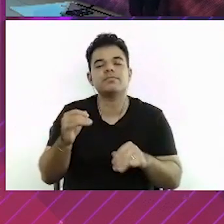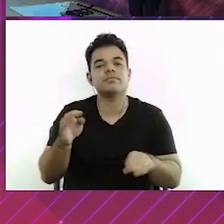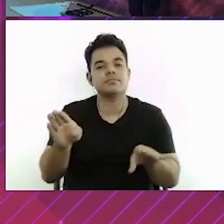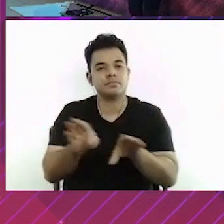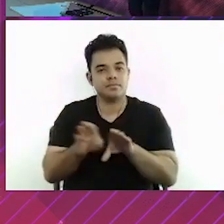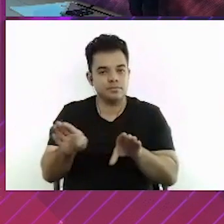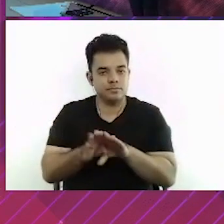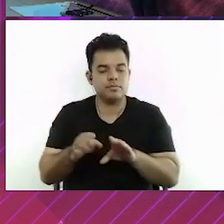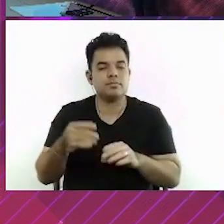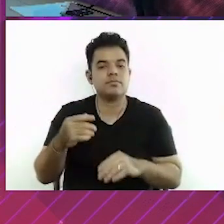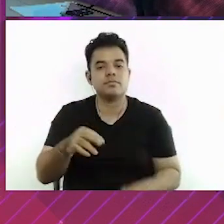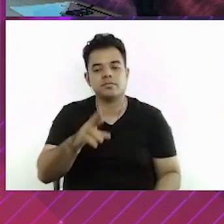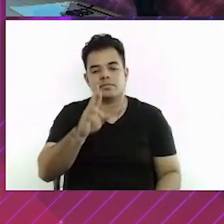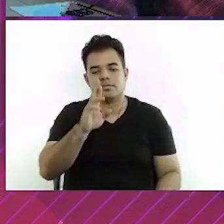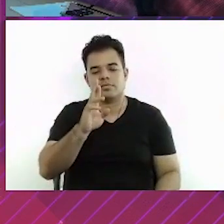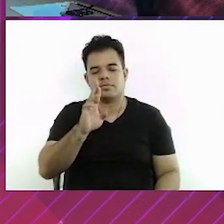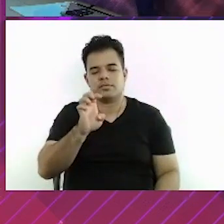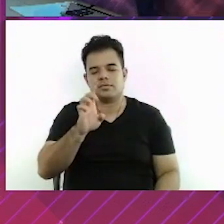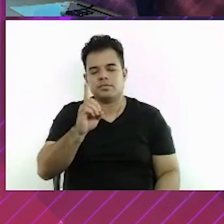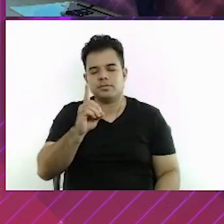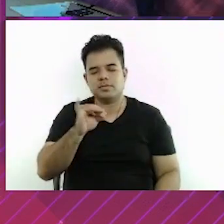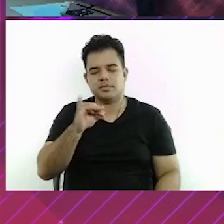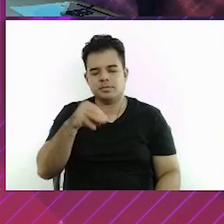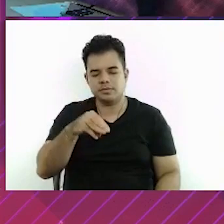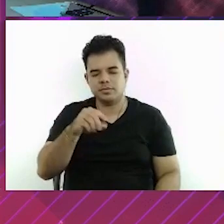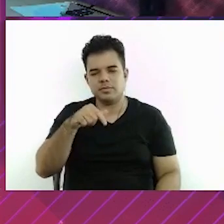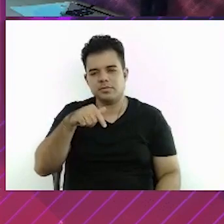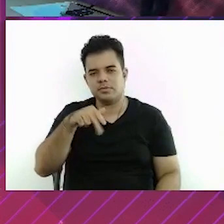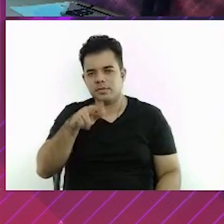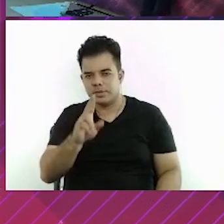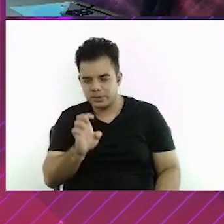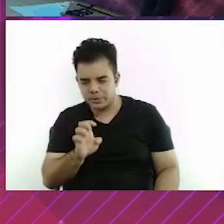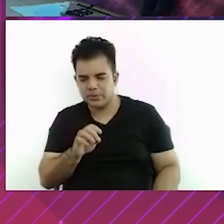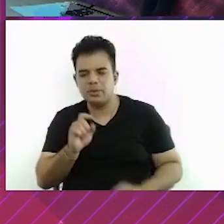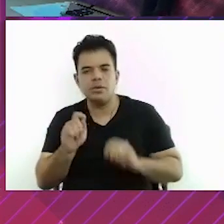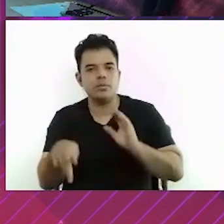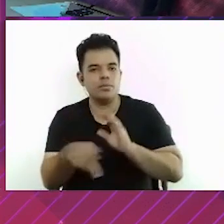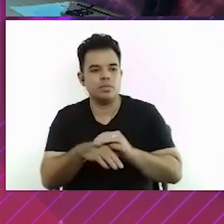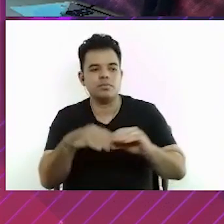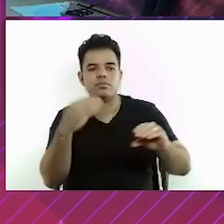o RabbitMQ pegar essa mensagem e mandar para o final da fila com o require true.